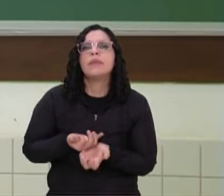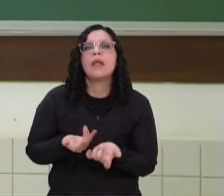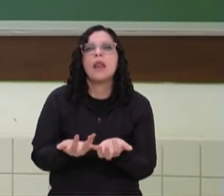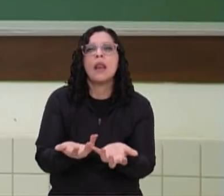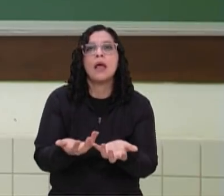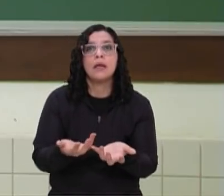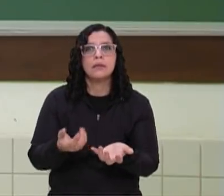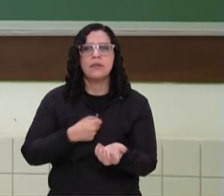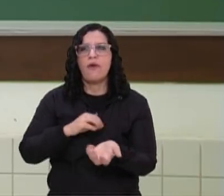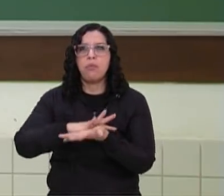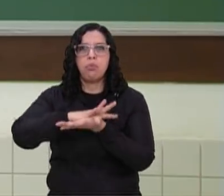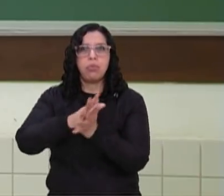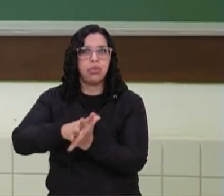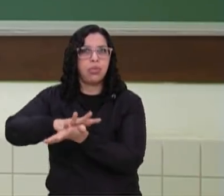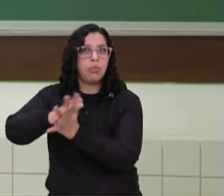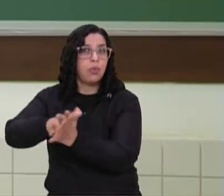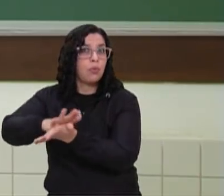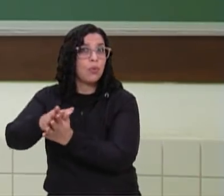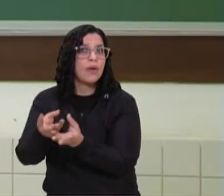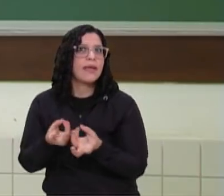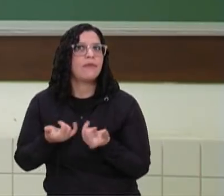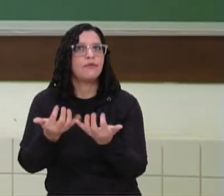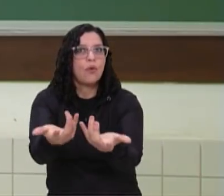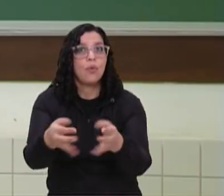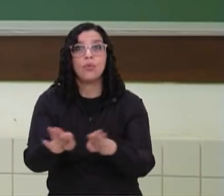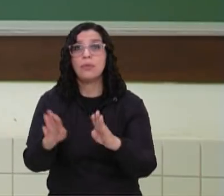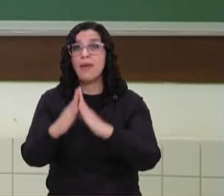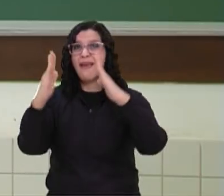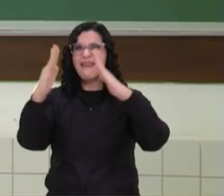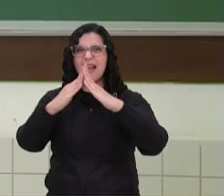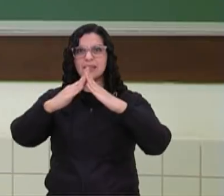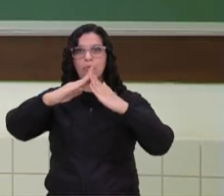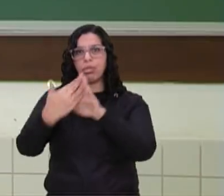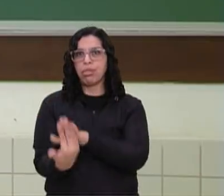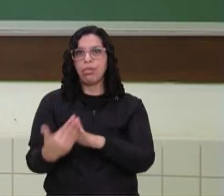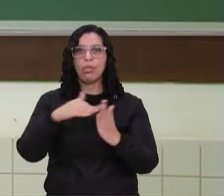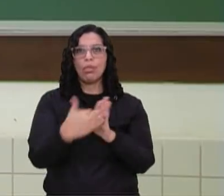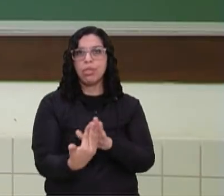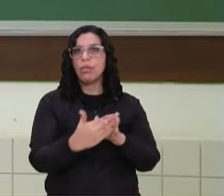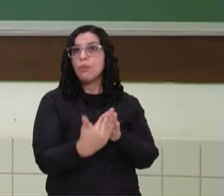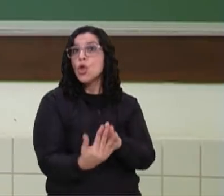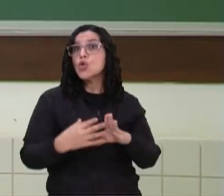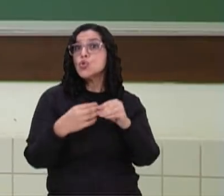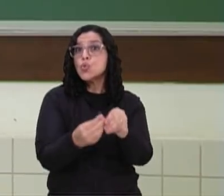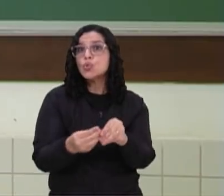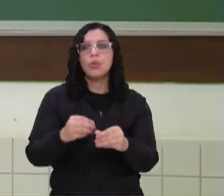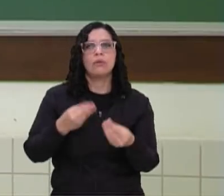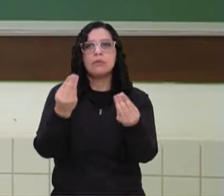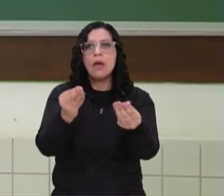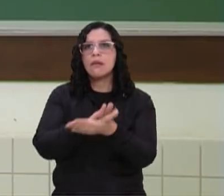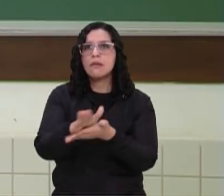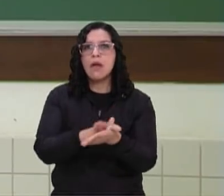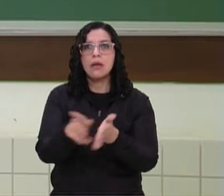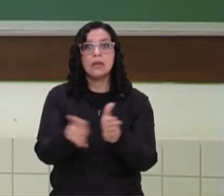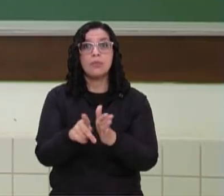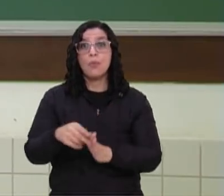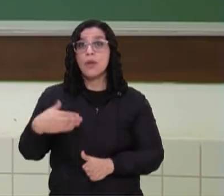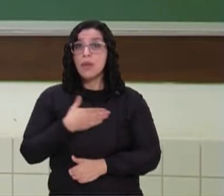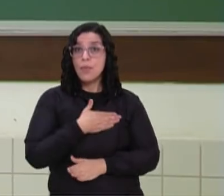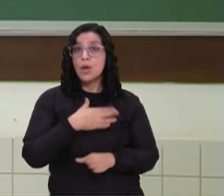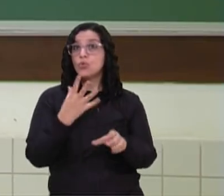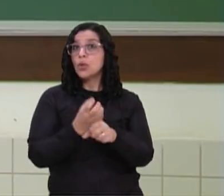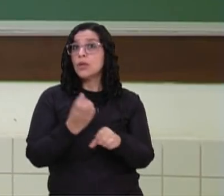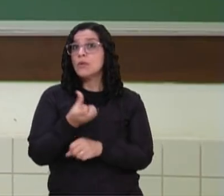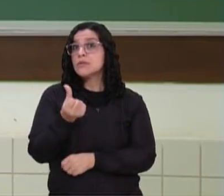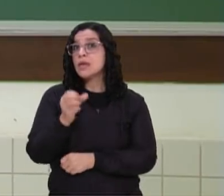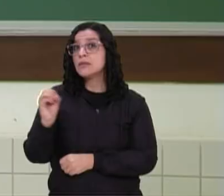plantações, iam destruindo as casas, expulsando a população, para não deixar nenhum recurso que o Napoleão Bonaparte e seus